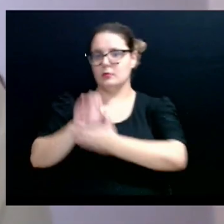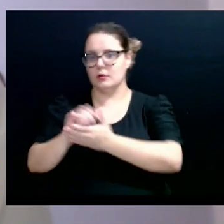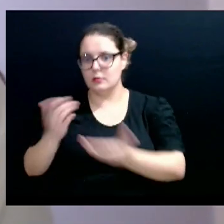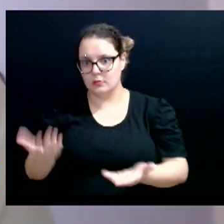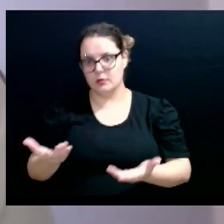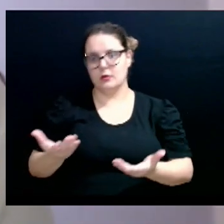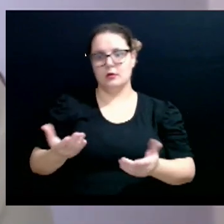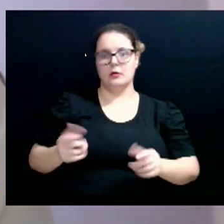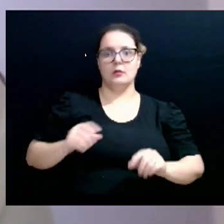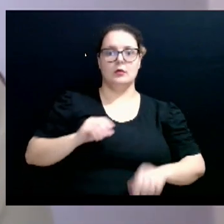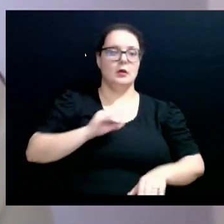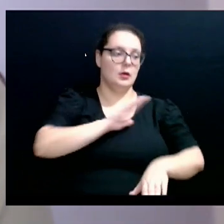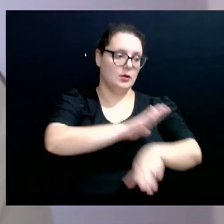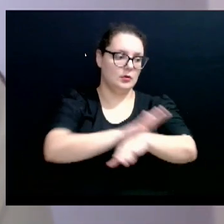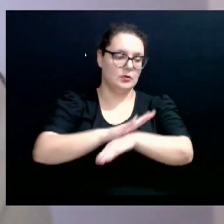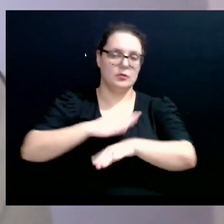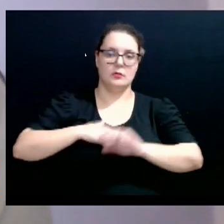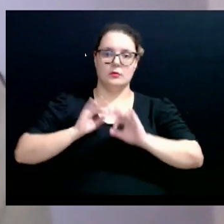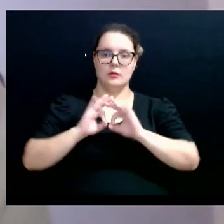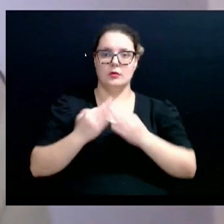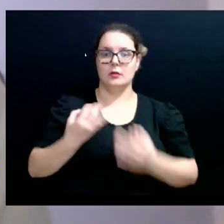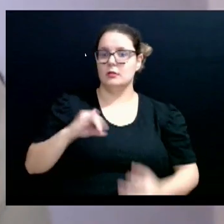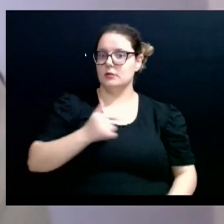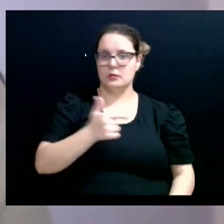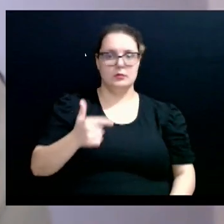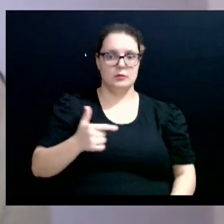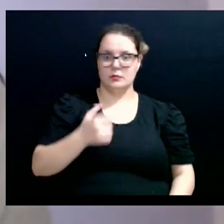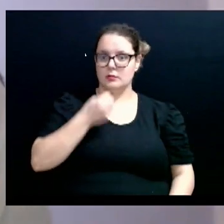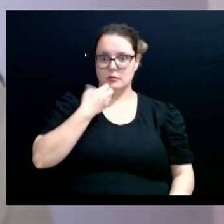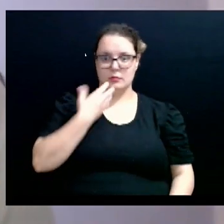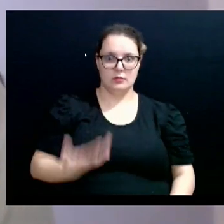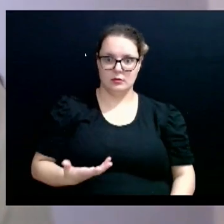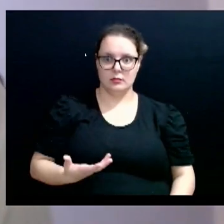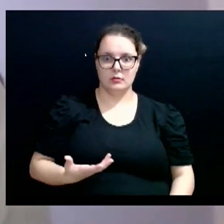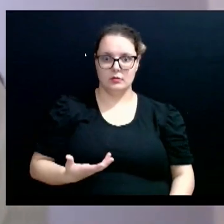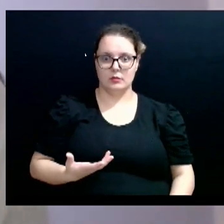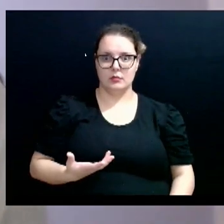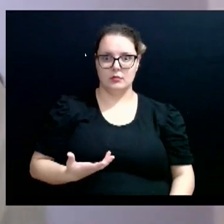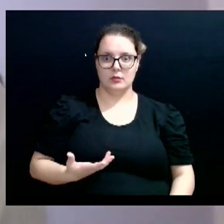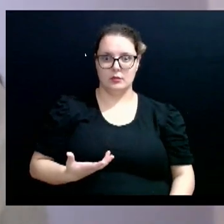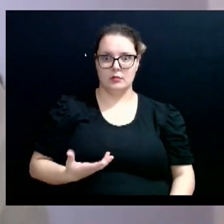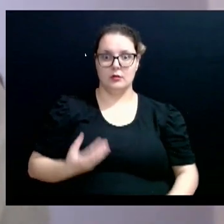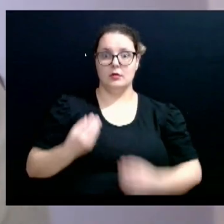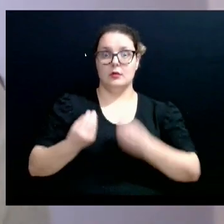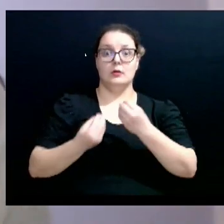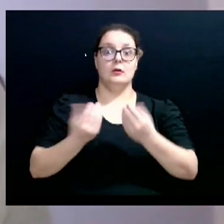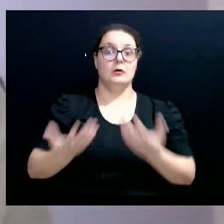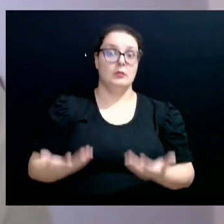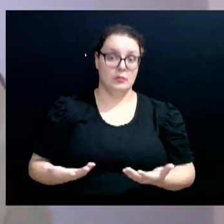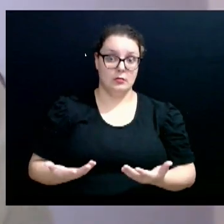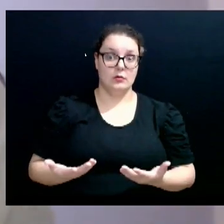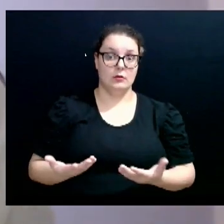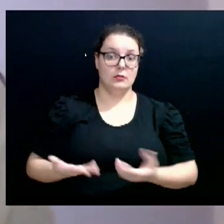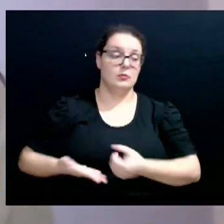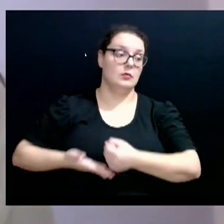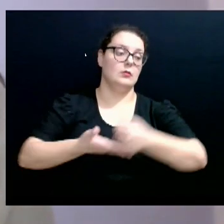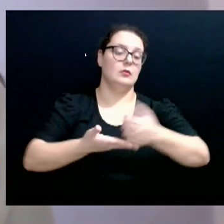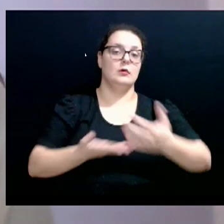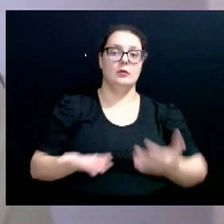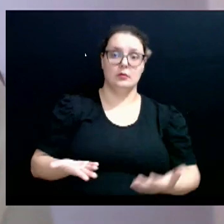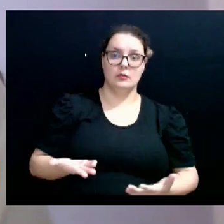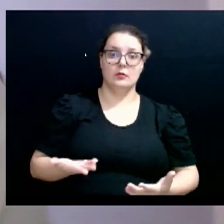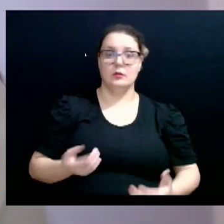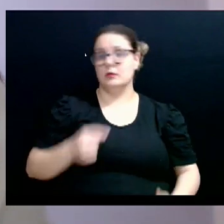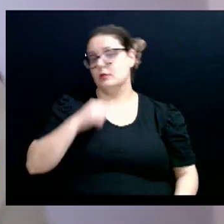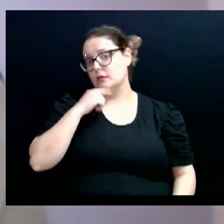minha família. Se eu não estiver bem, ou as outras pessoas, alguém, né, vai aparecer ali para ajudar. Porque